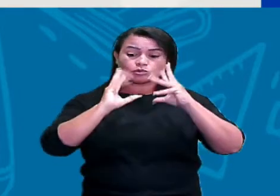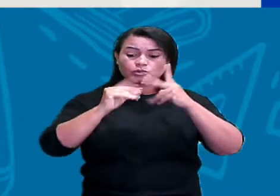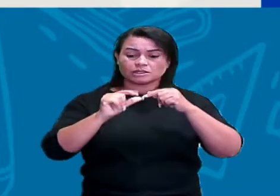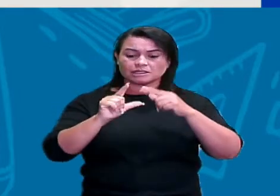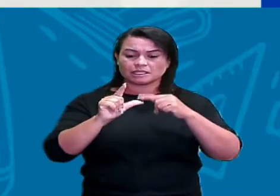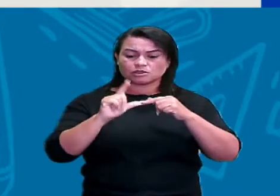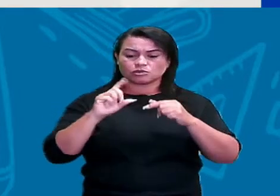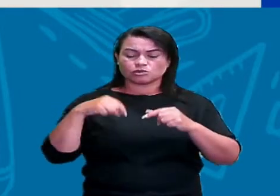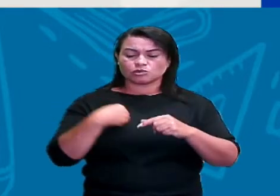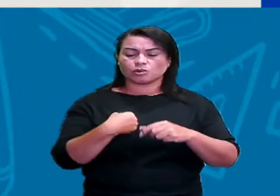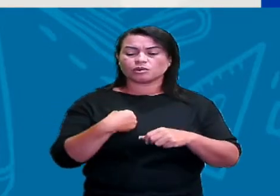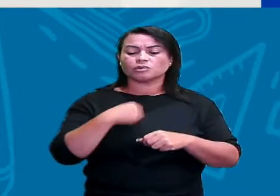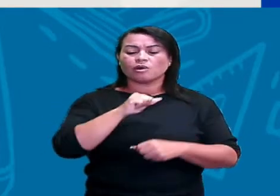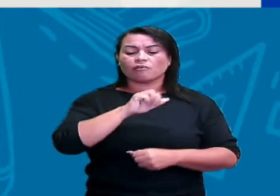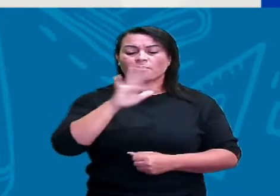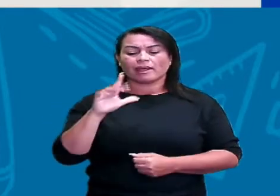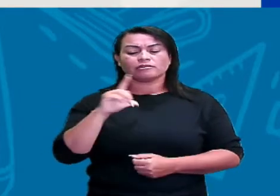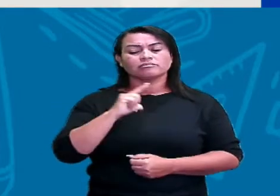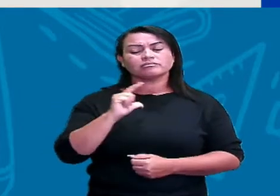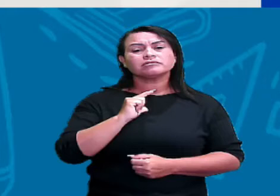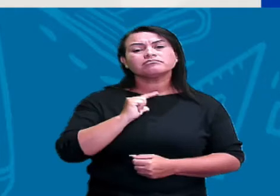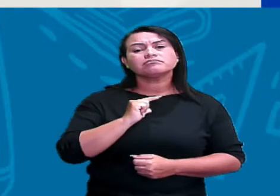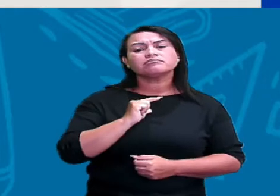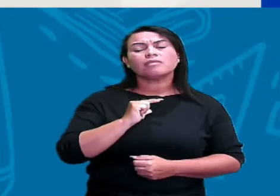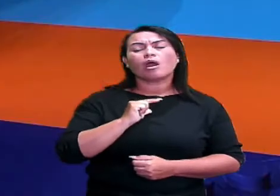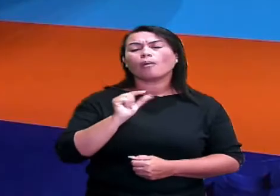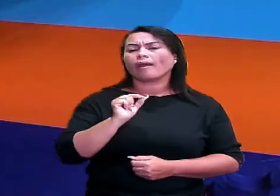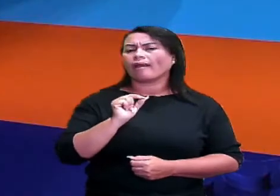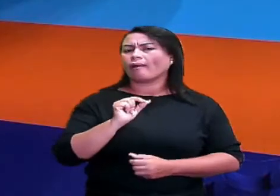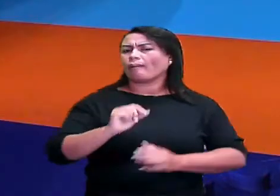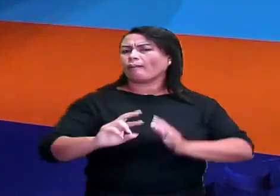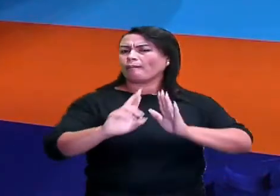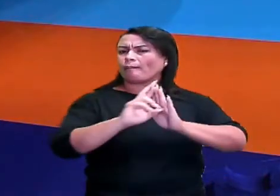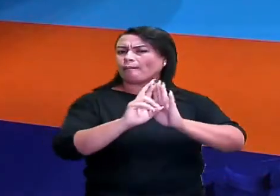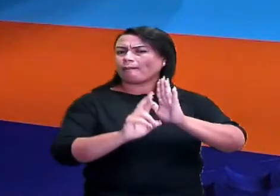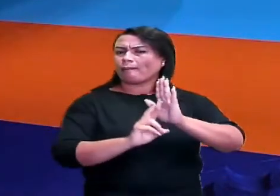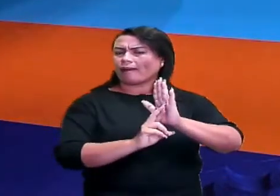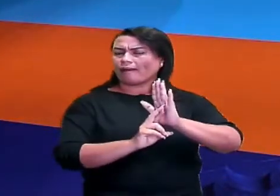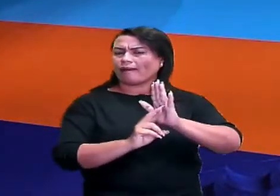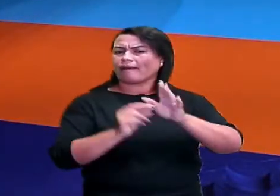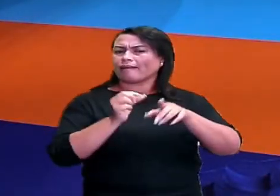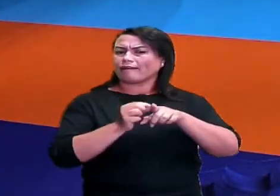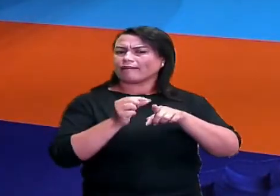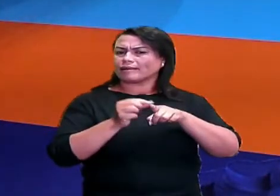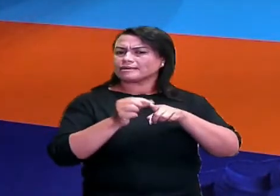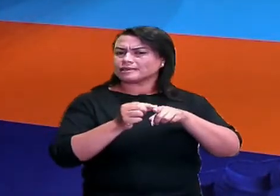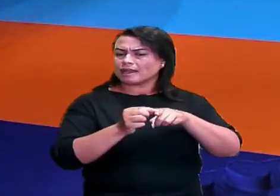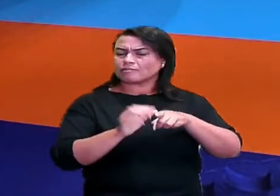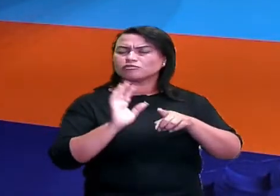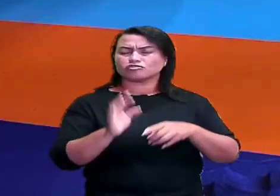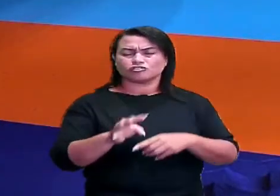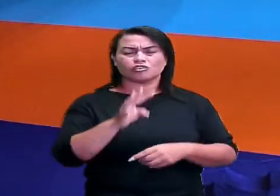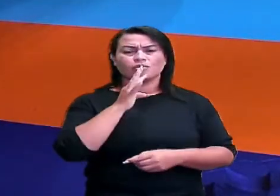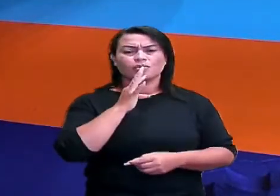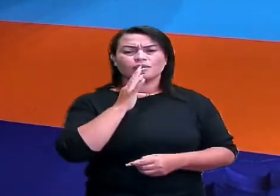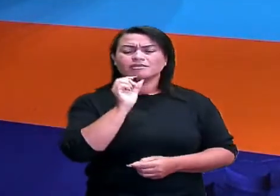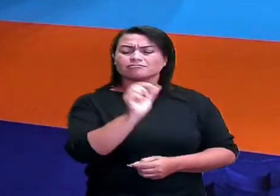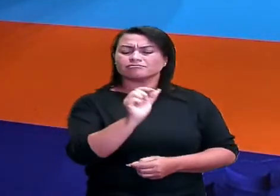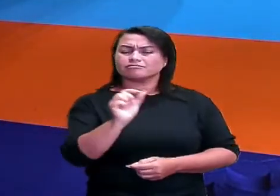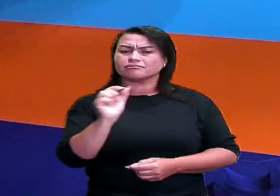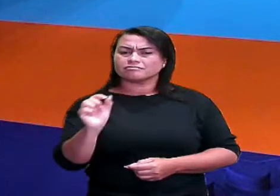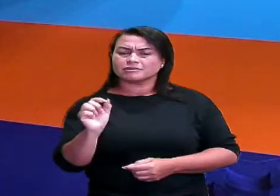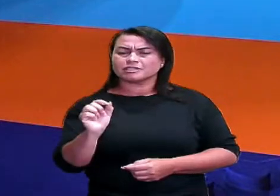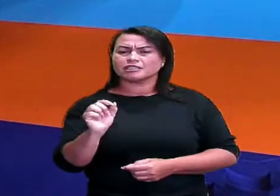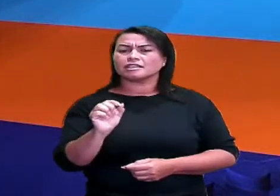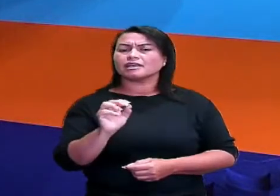nosso alfabeto têm um padrão silábico, certo? Então, todas elas apresentam aí um padrãozinho silábico que a gente conhece, que muita gente chama